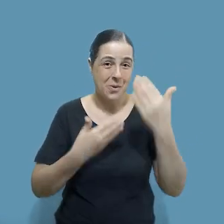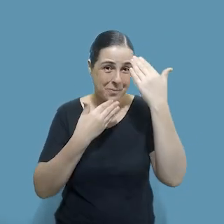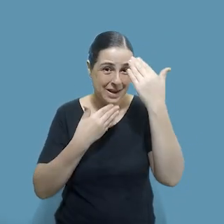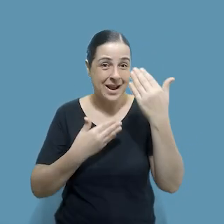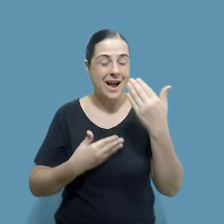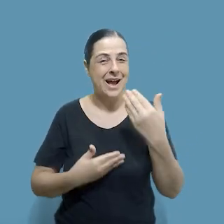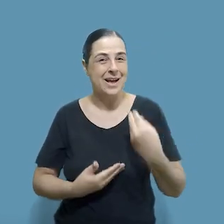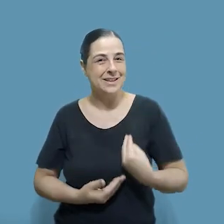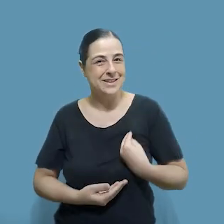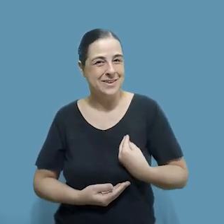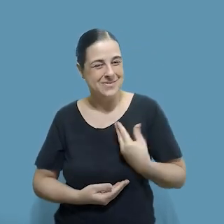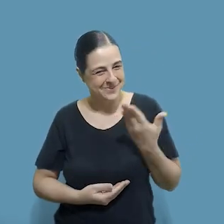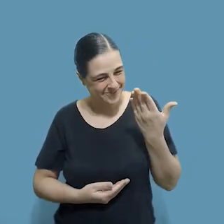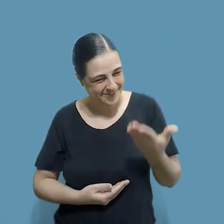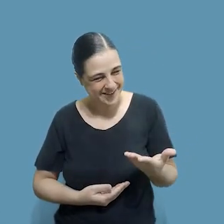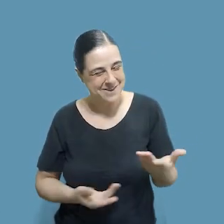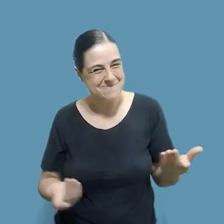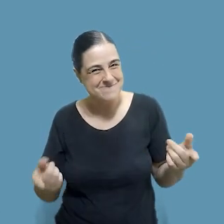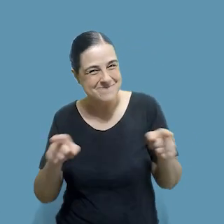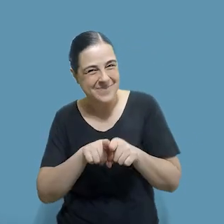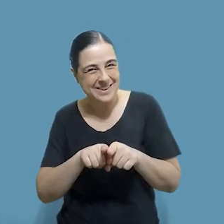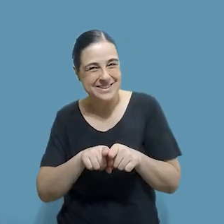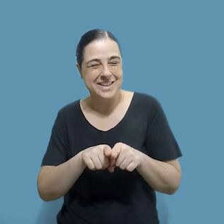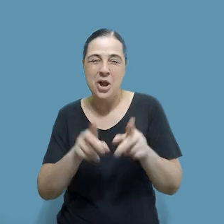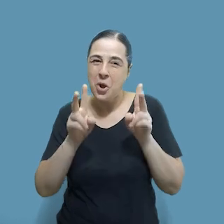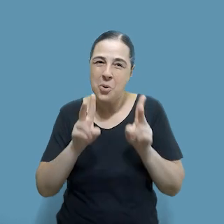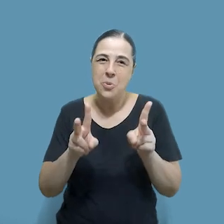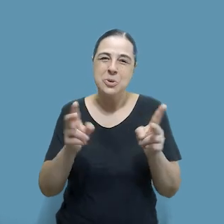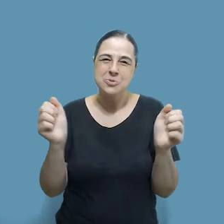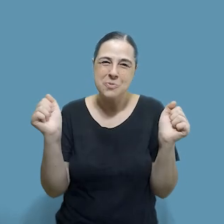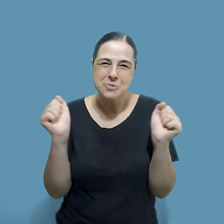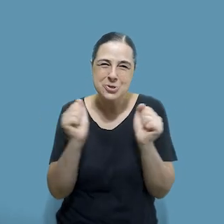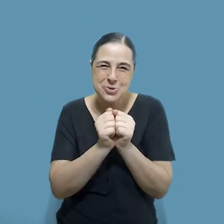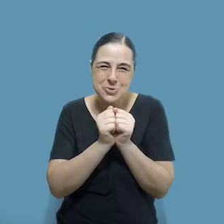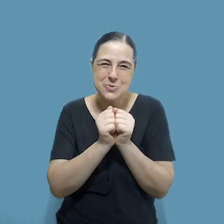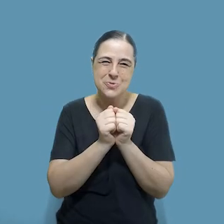tua disponibilidade, e seguimos juntas sempre aprendendo com